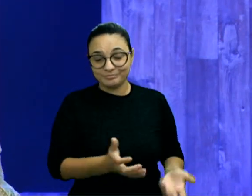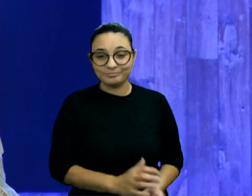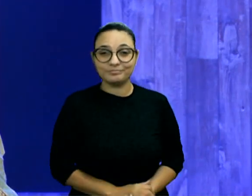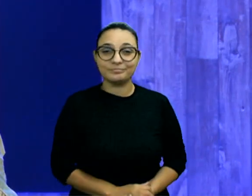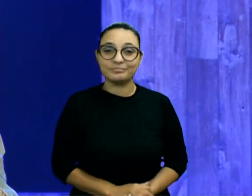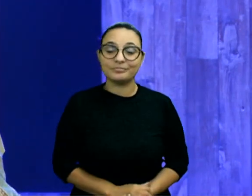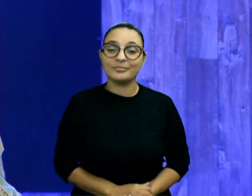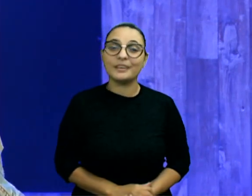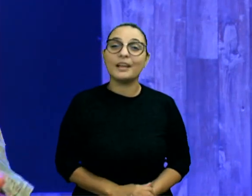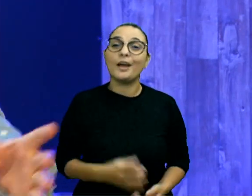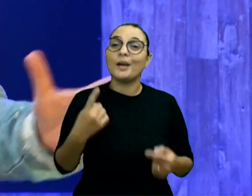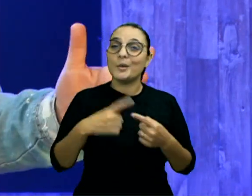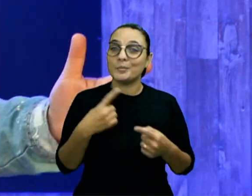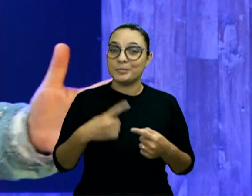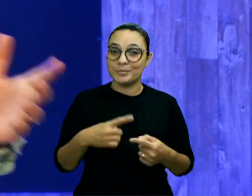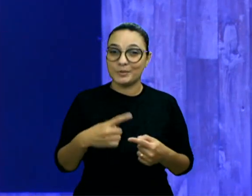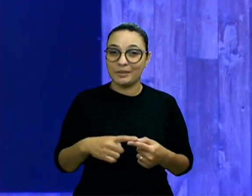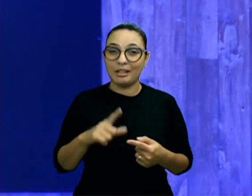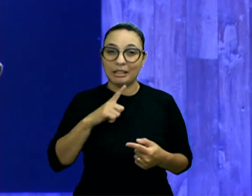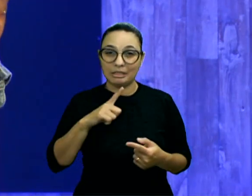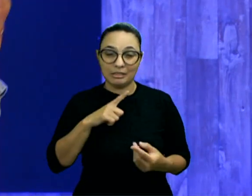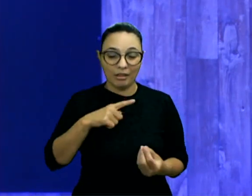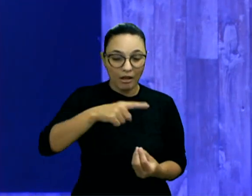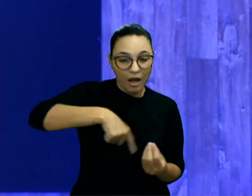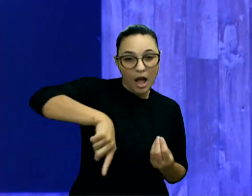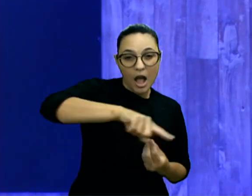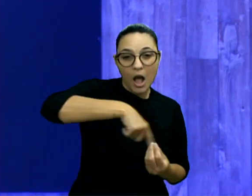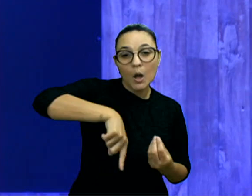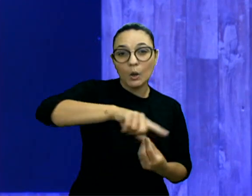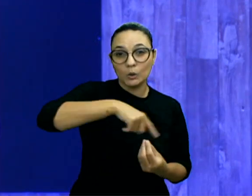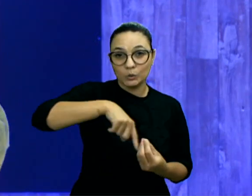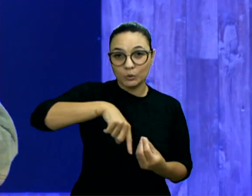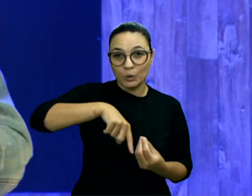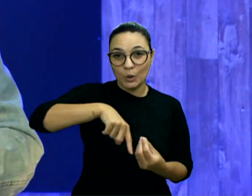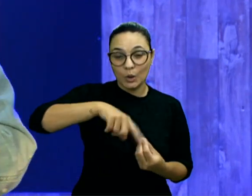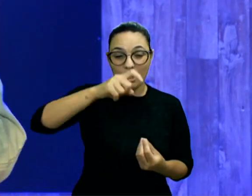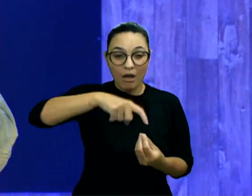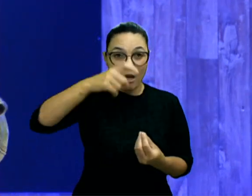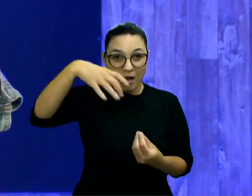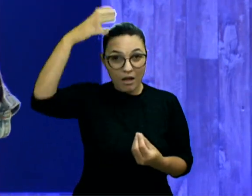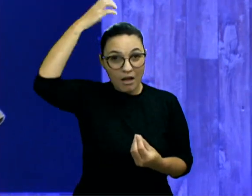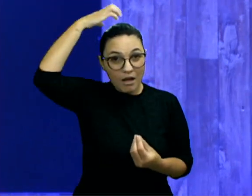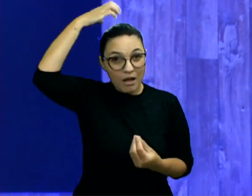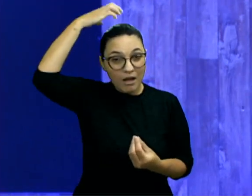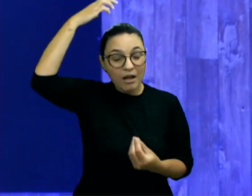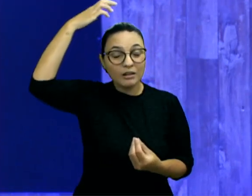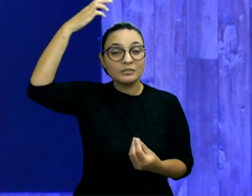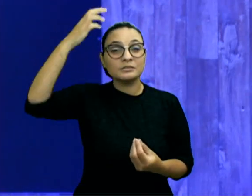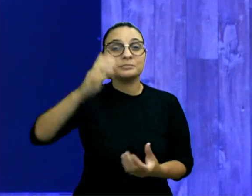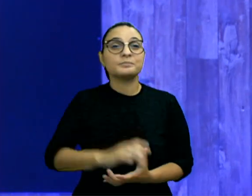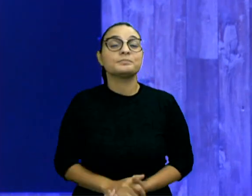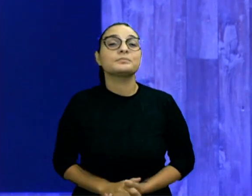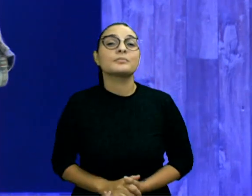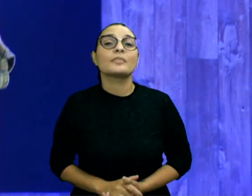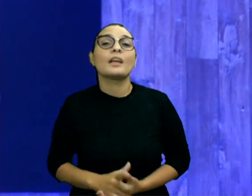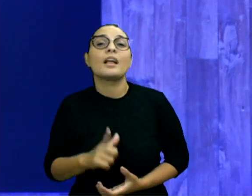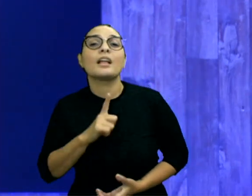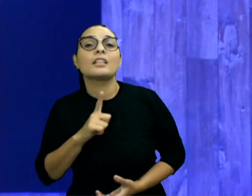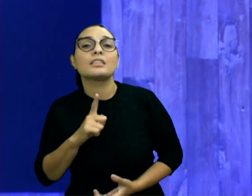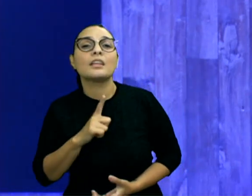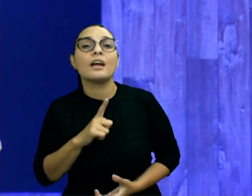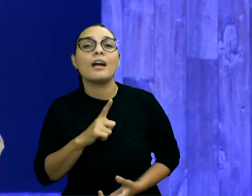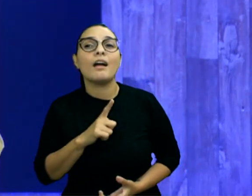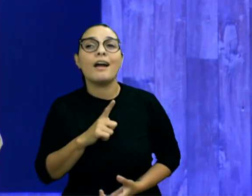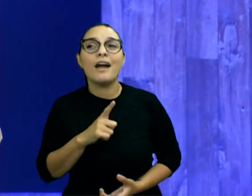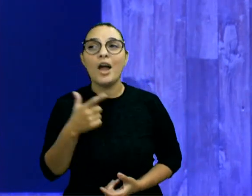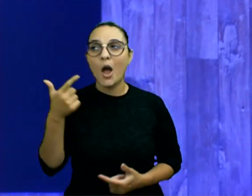As pessoas ao redor do rei exaltando. A partir de agora, por 30 dias, ninguém mais pode falar com